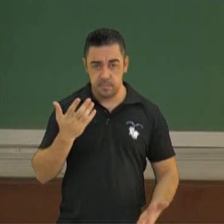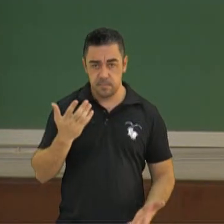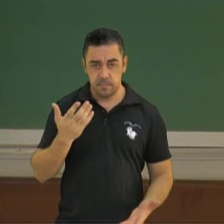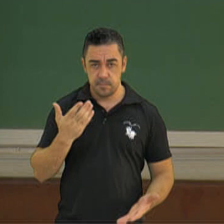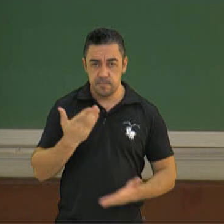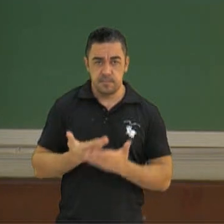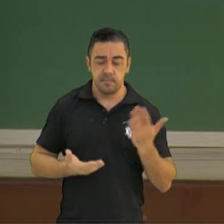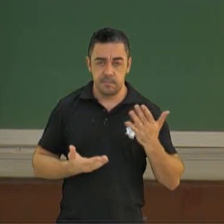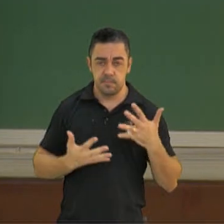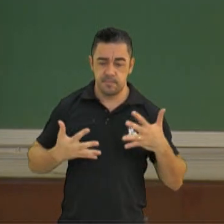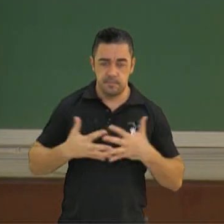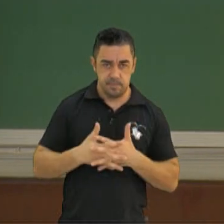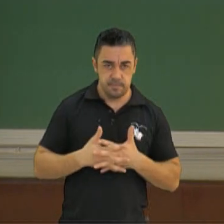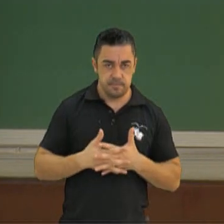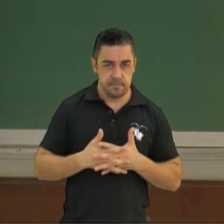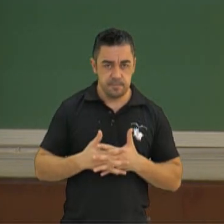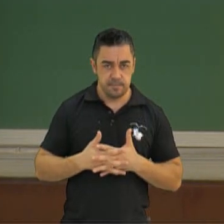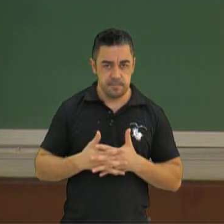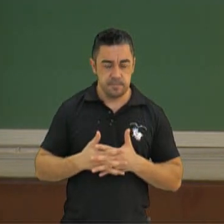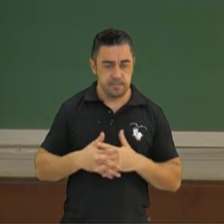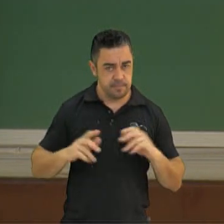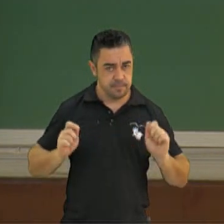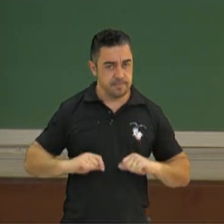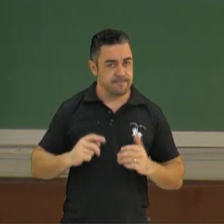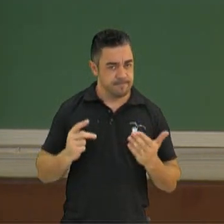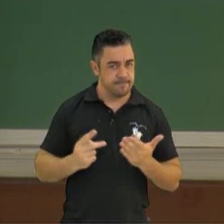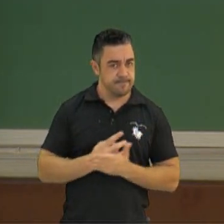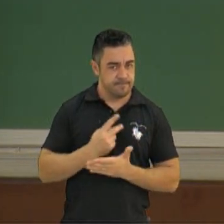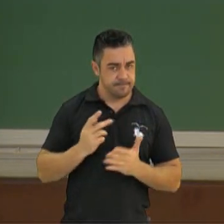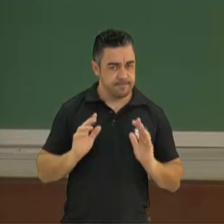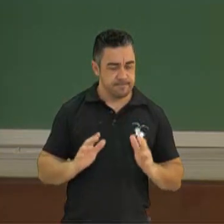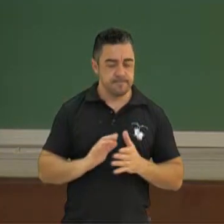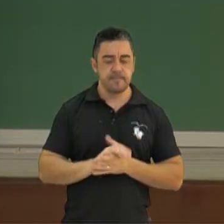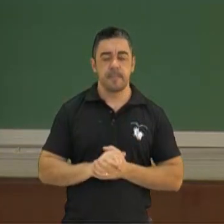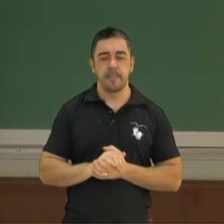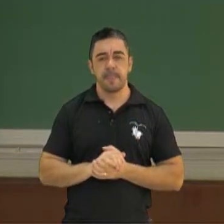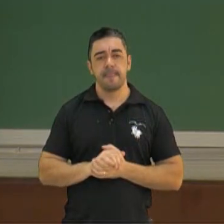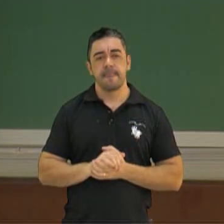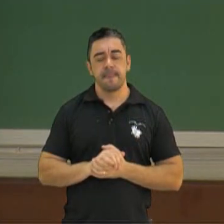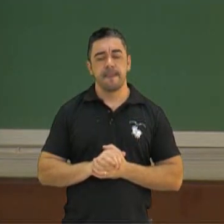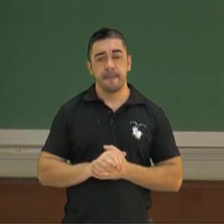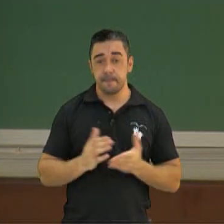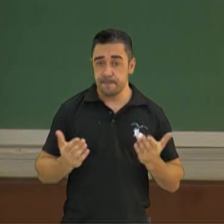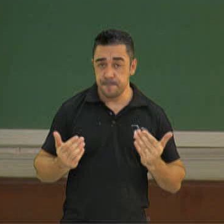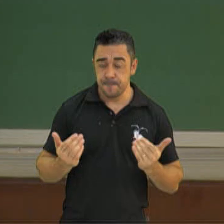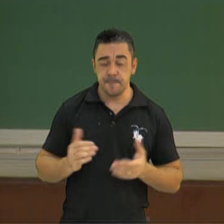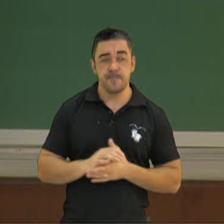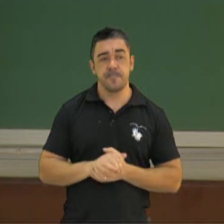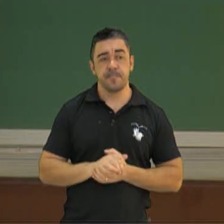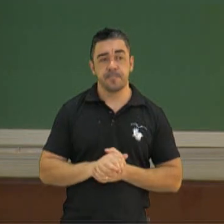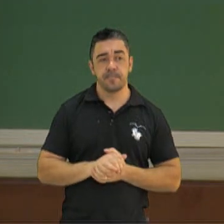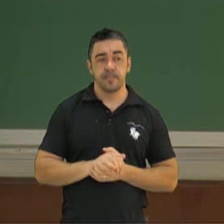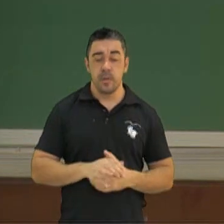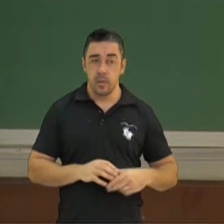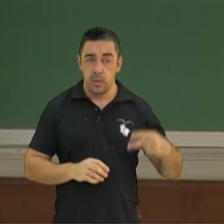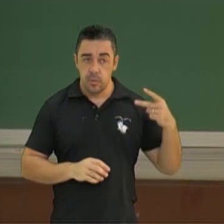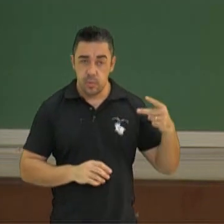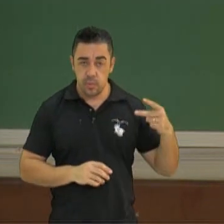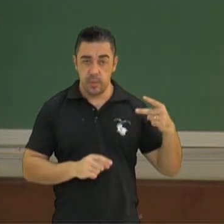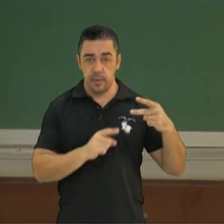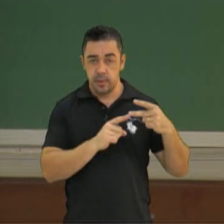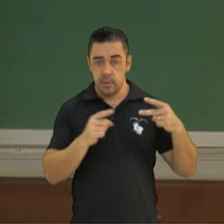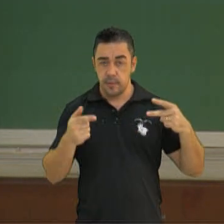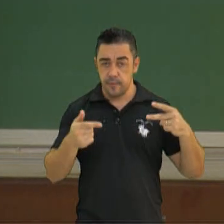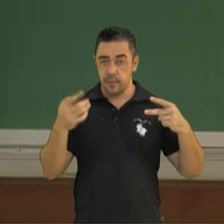a gente embola tudo. A possibilidade de errar é muito grande, tá bom? Então vamos anotar, ó. 2 costureiras